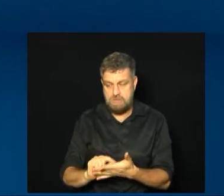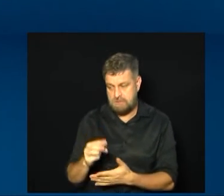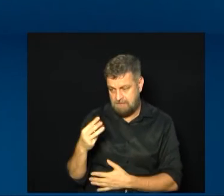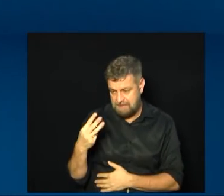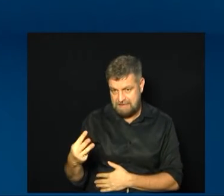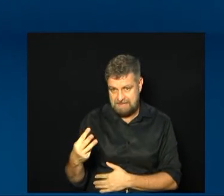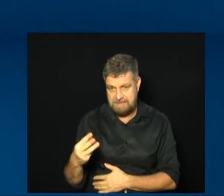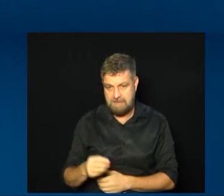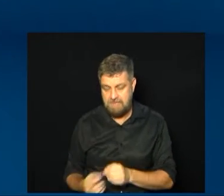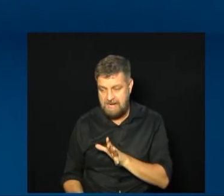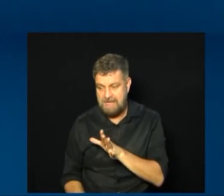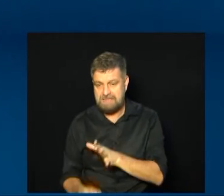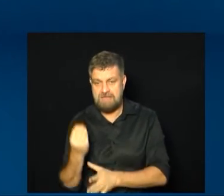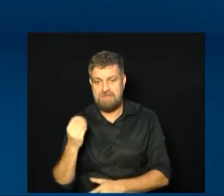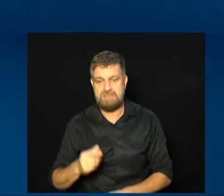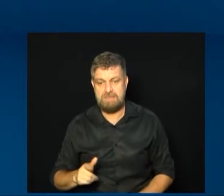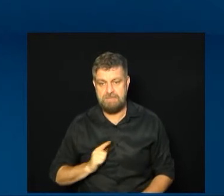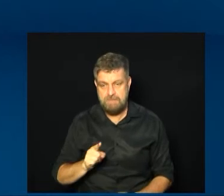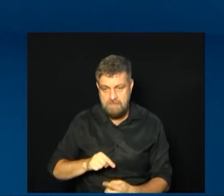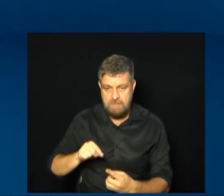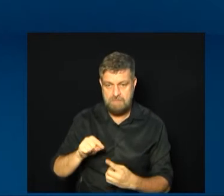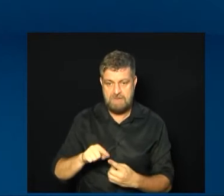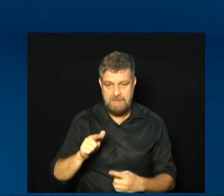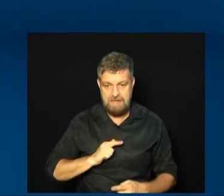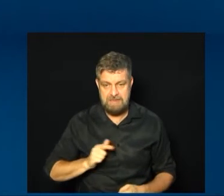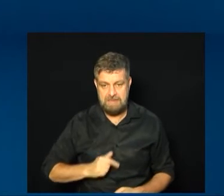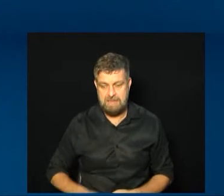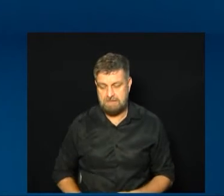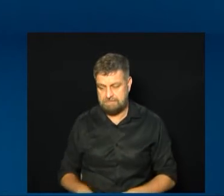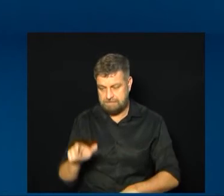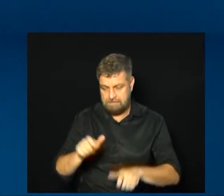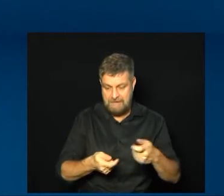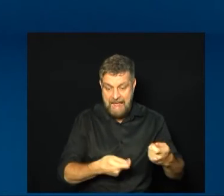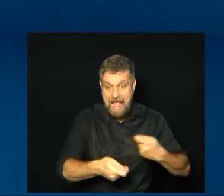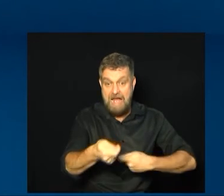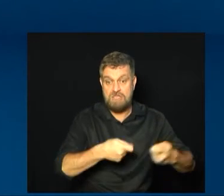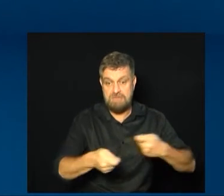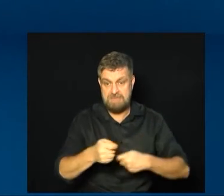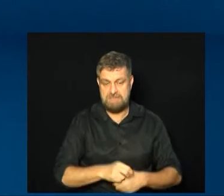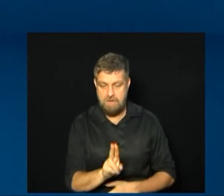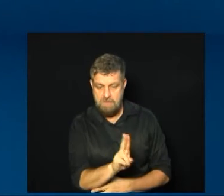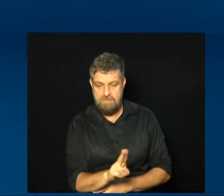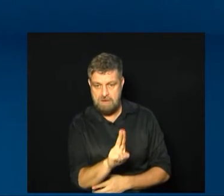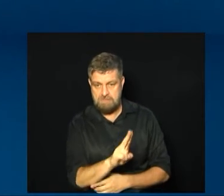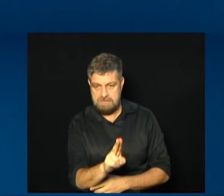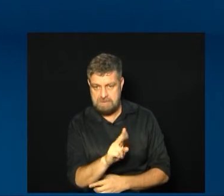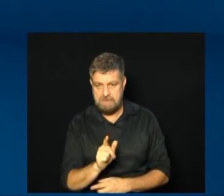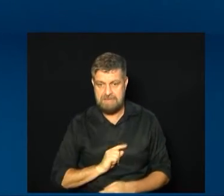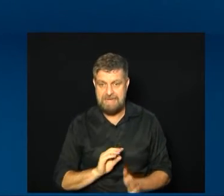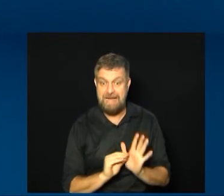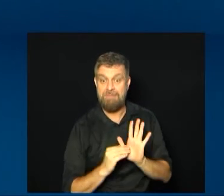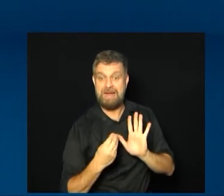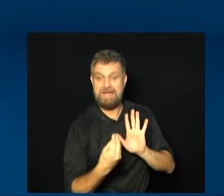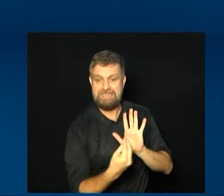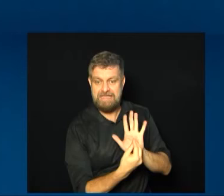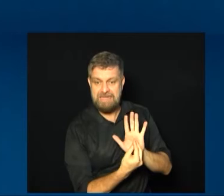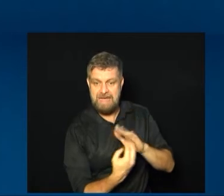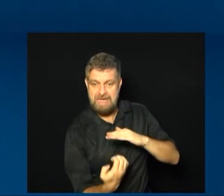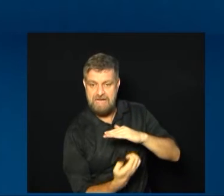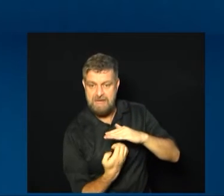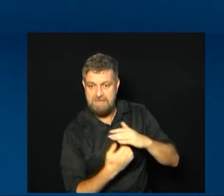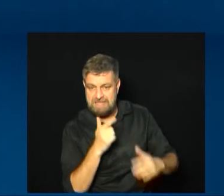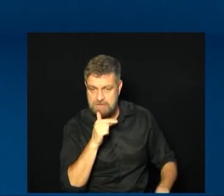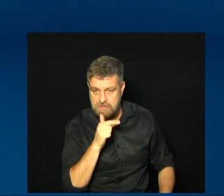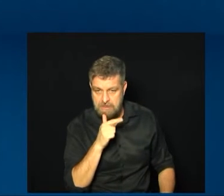para estabelecer a instituição de servidão administrativa em favor da Sanasa. O item 7 é a